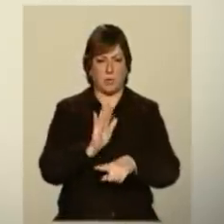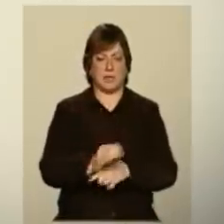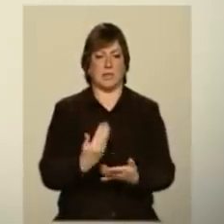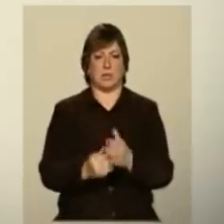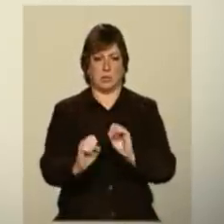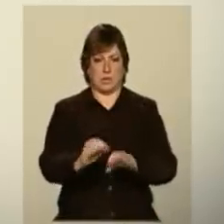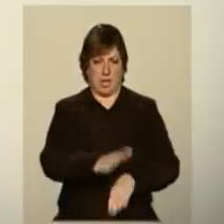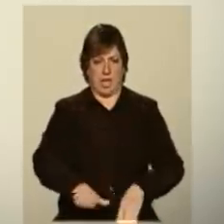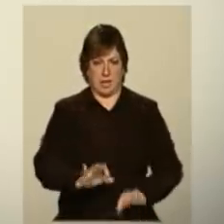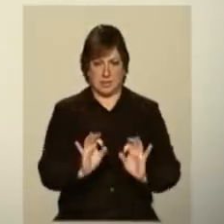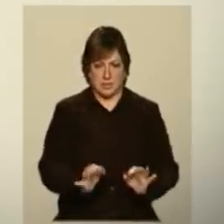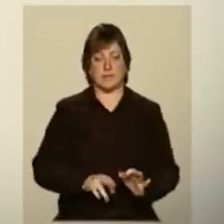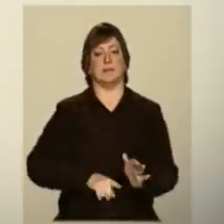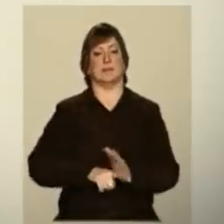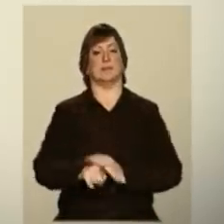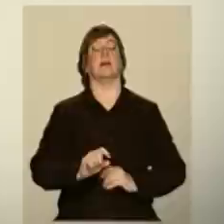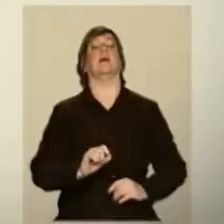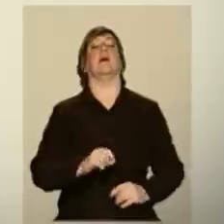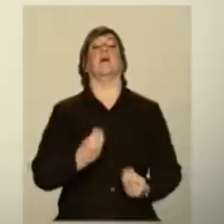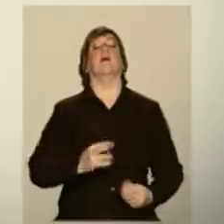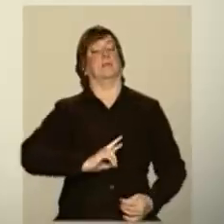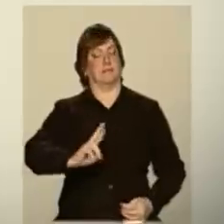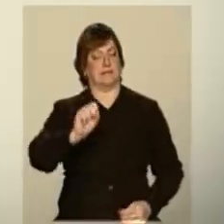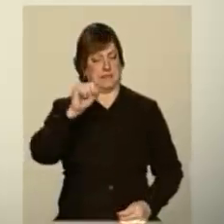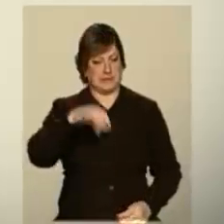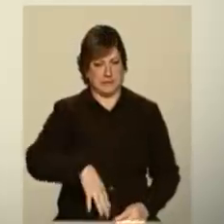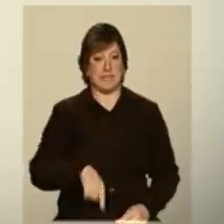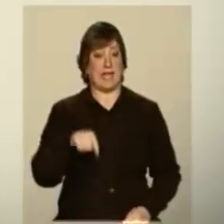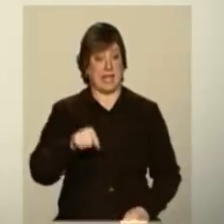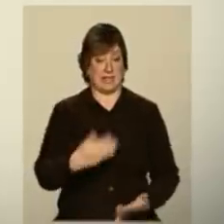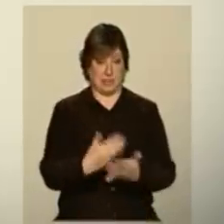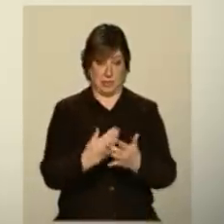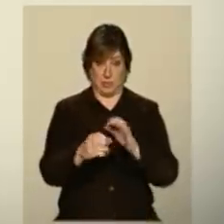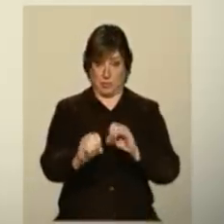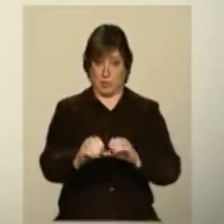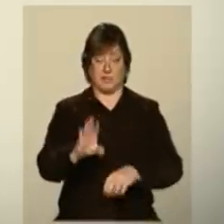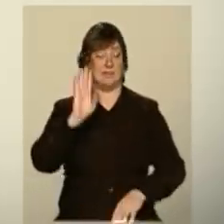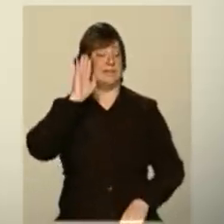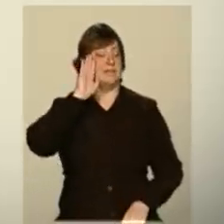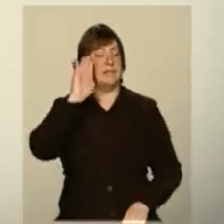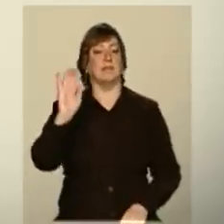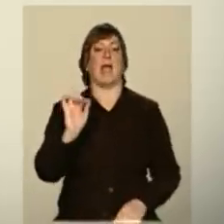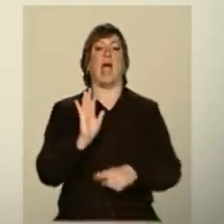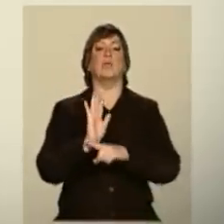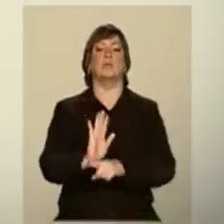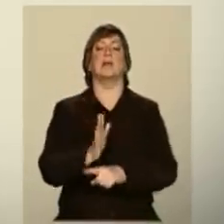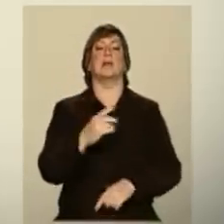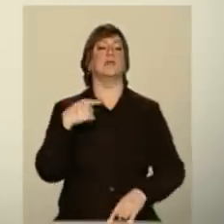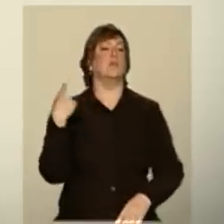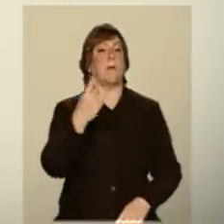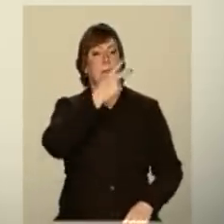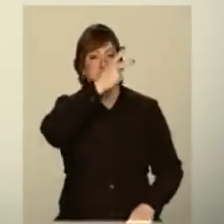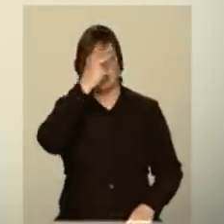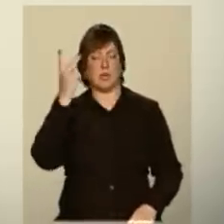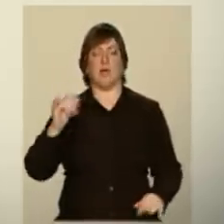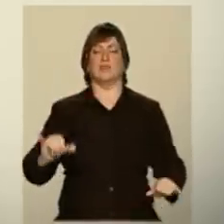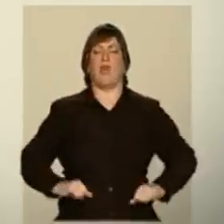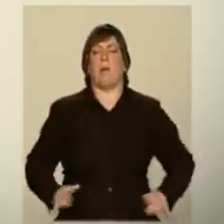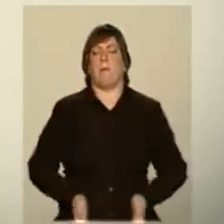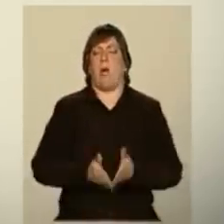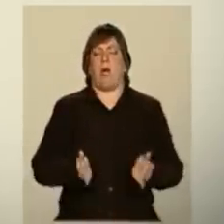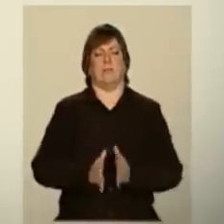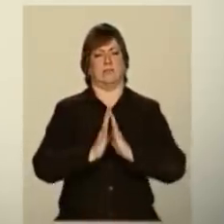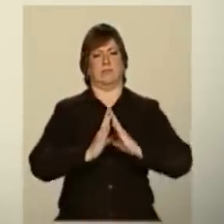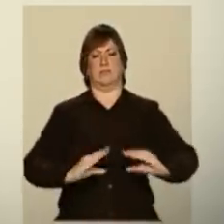sim Luciano a educação é o grande caminho para tirar as pessoas definitivamente da pobreza por